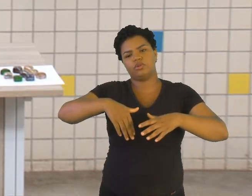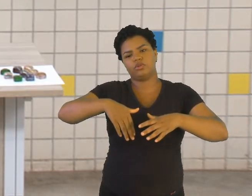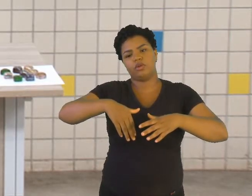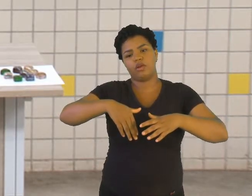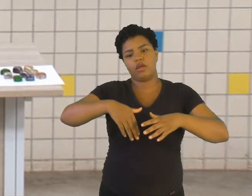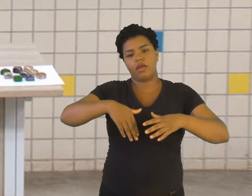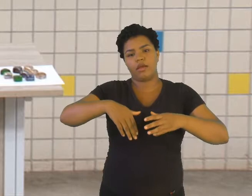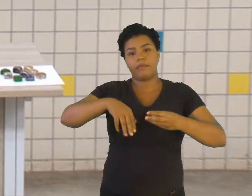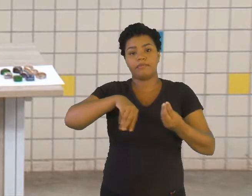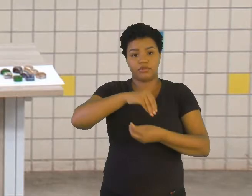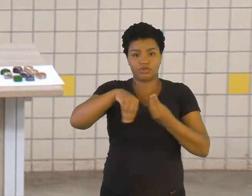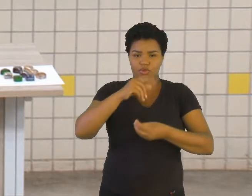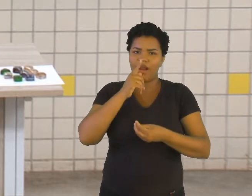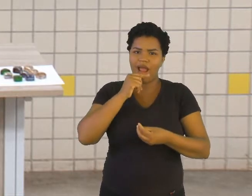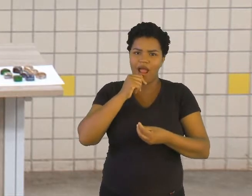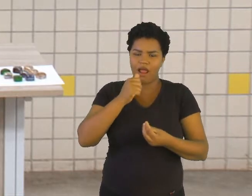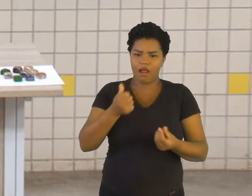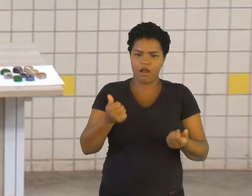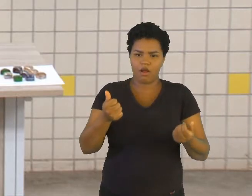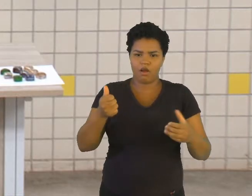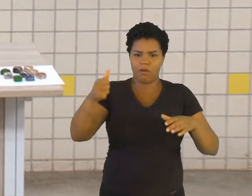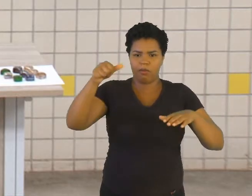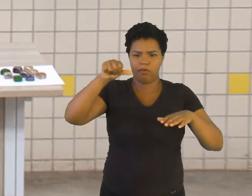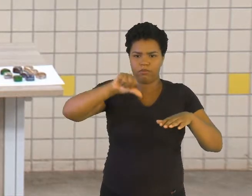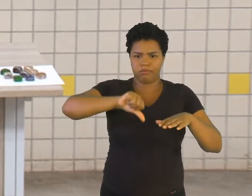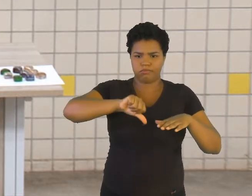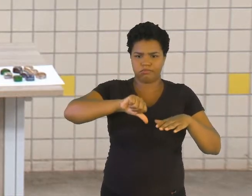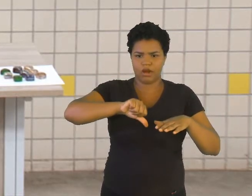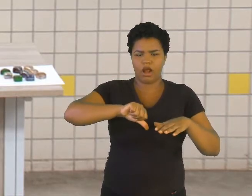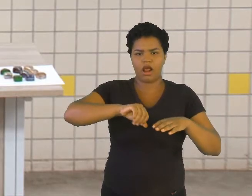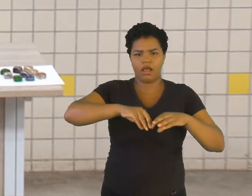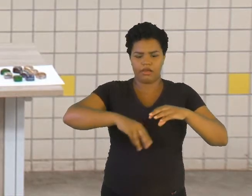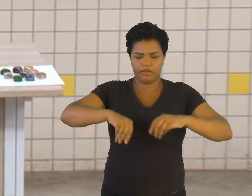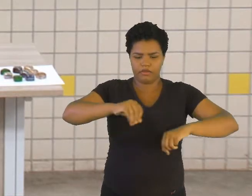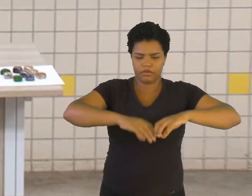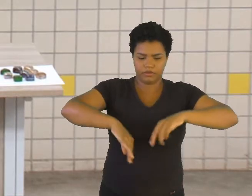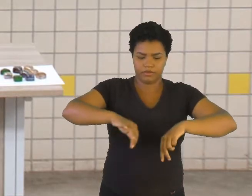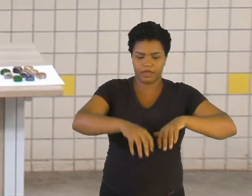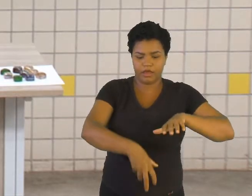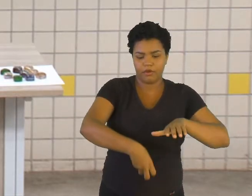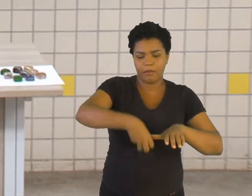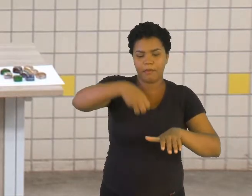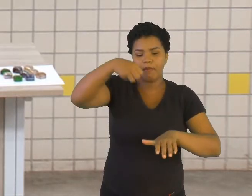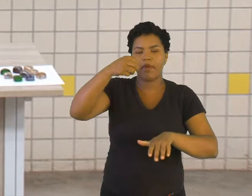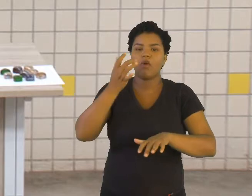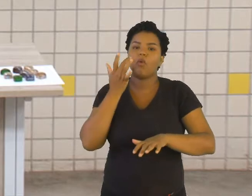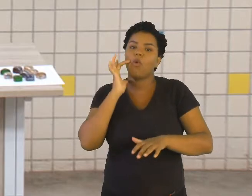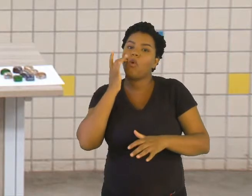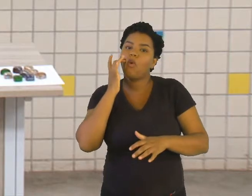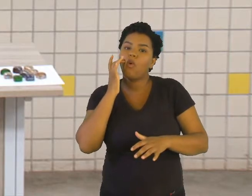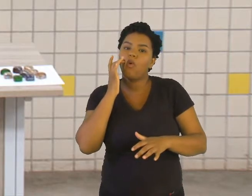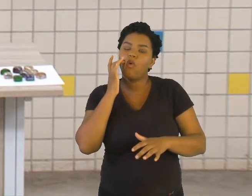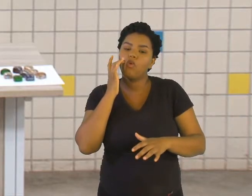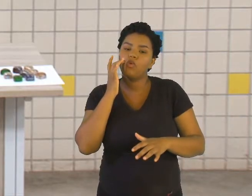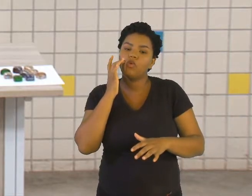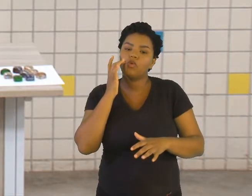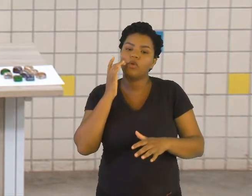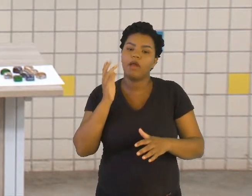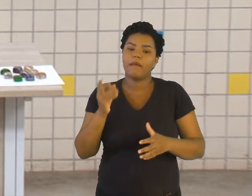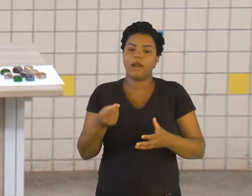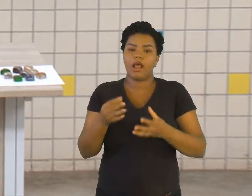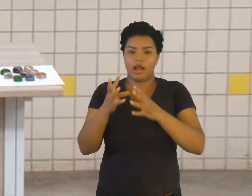água, e aí eu vou retirar o ouro. Para quê? Para um